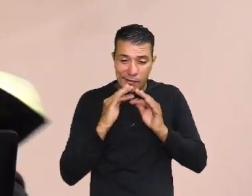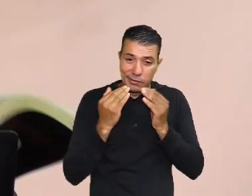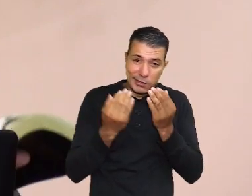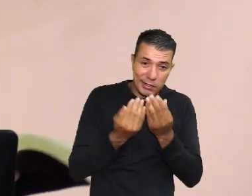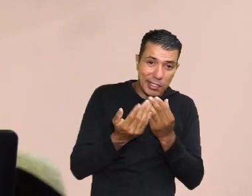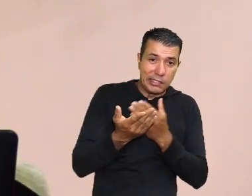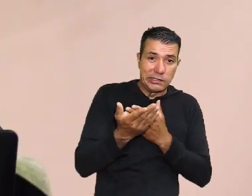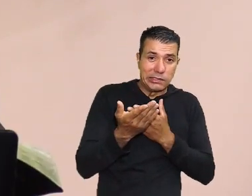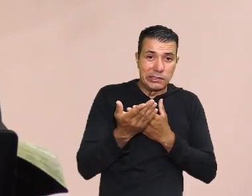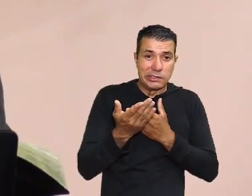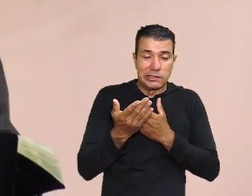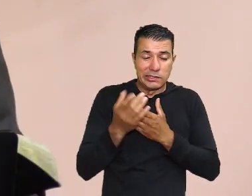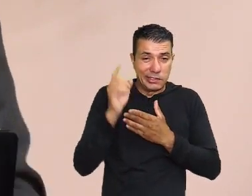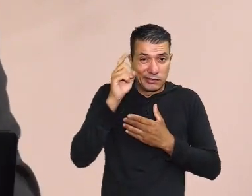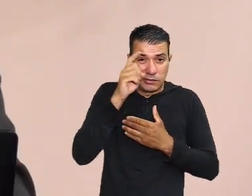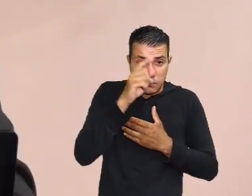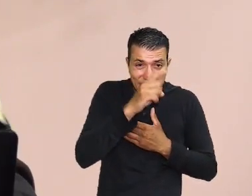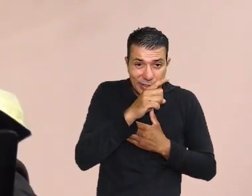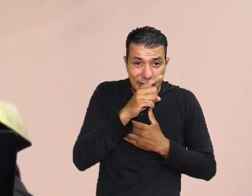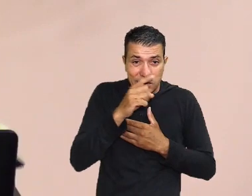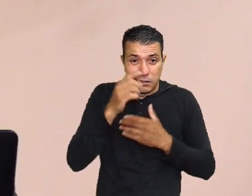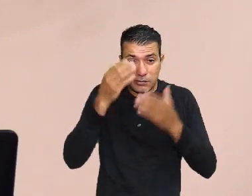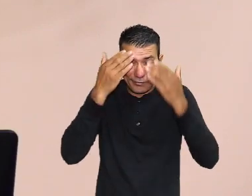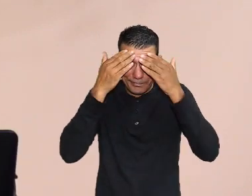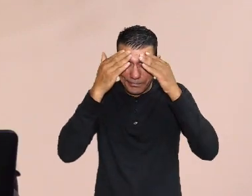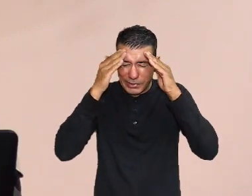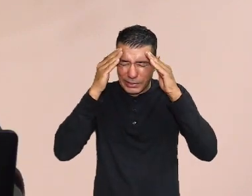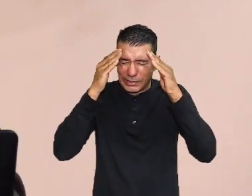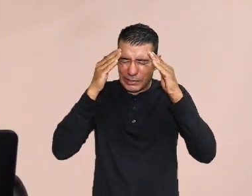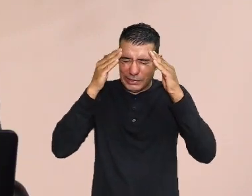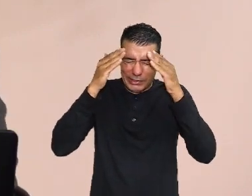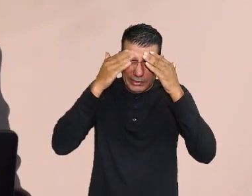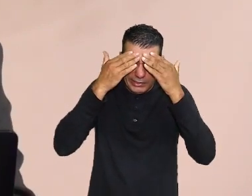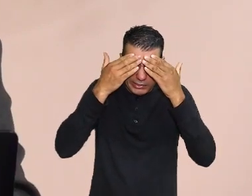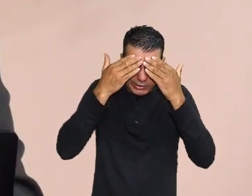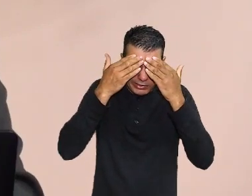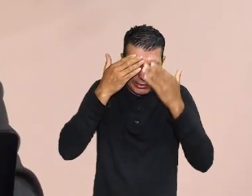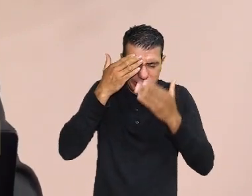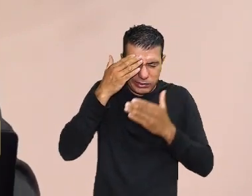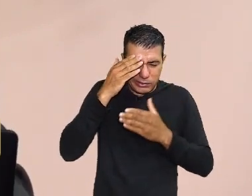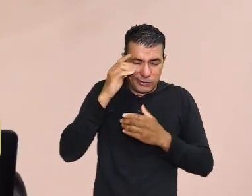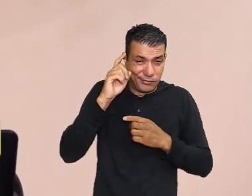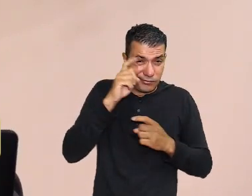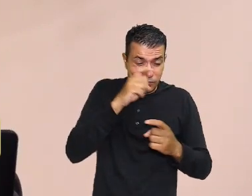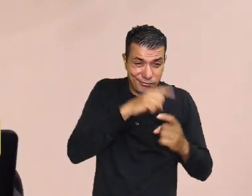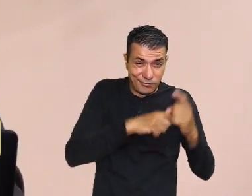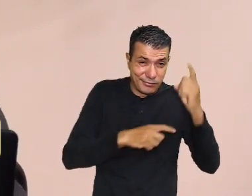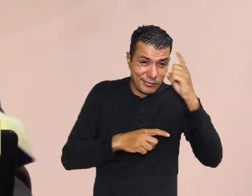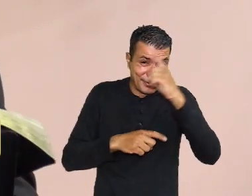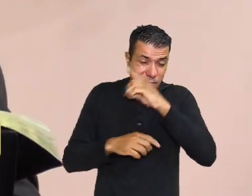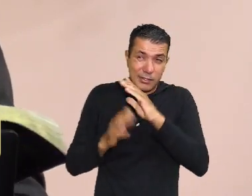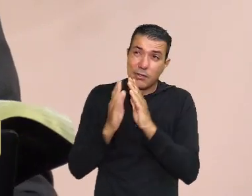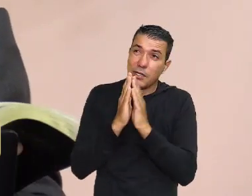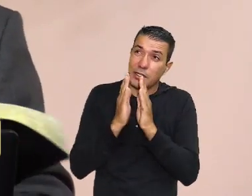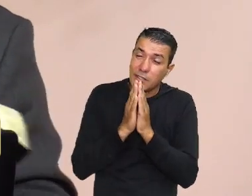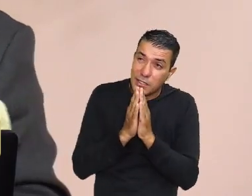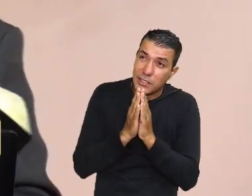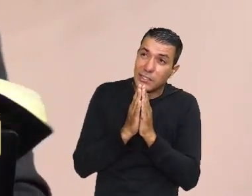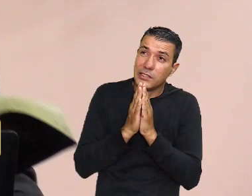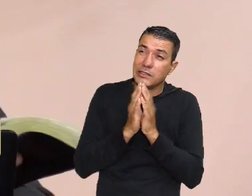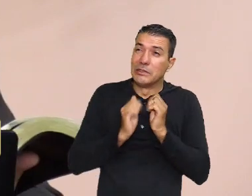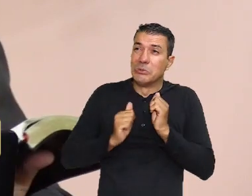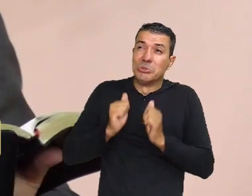nesse momento, nesse turbilhão, a sua mente já não está suportando mais. Eu tenho recebido mensagens, pessoas pedindo oração: pastor, eu